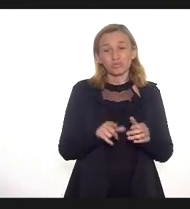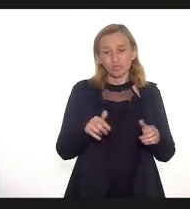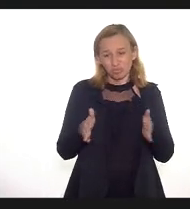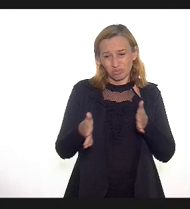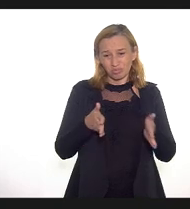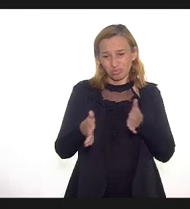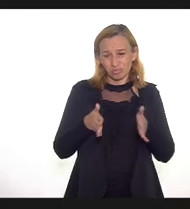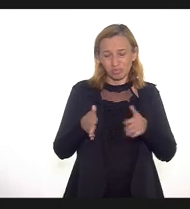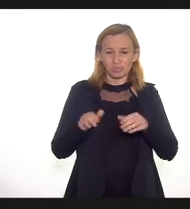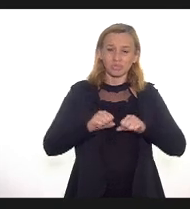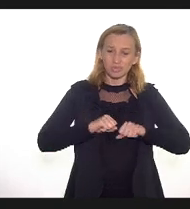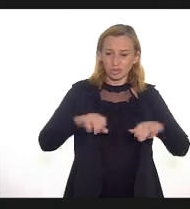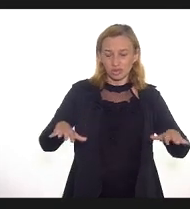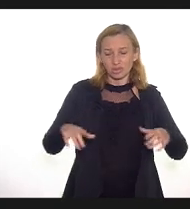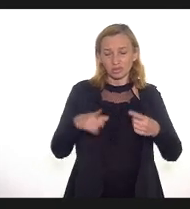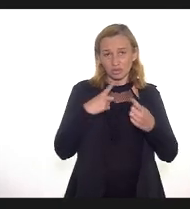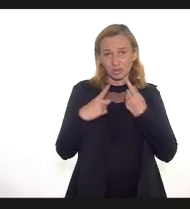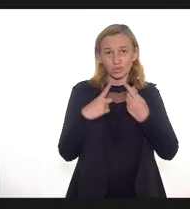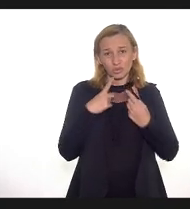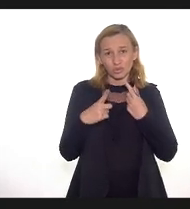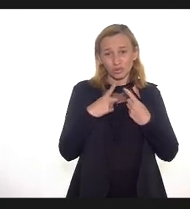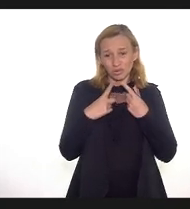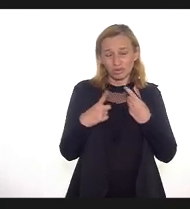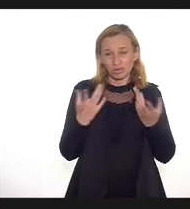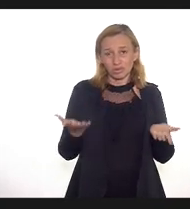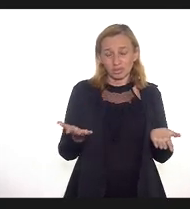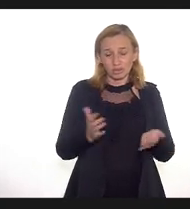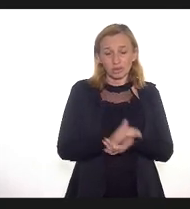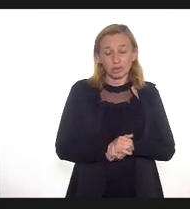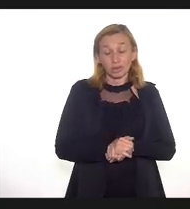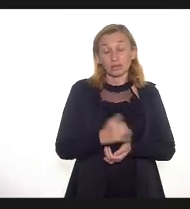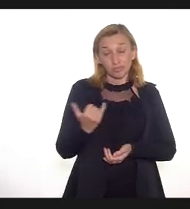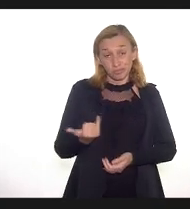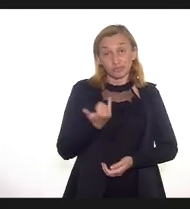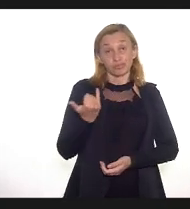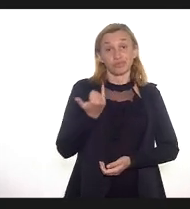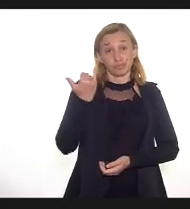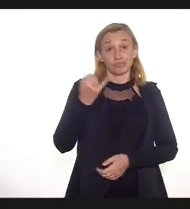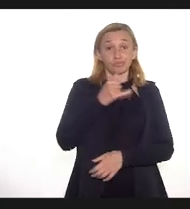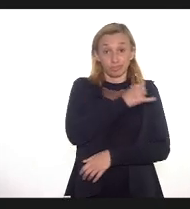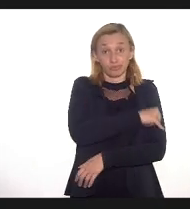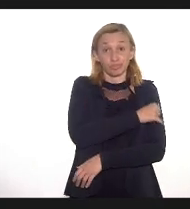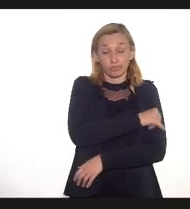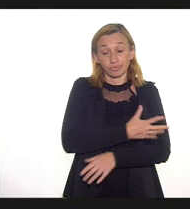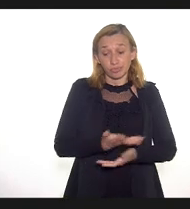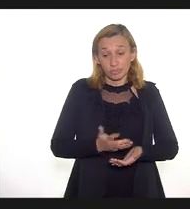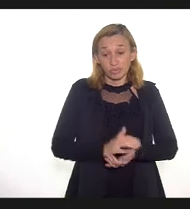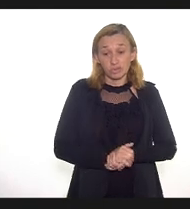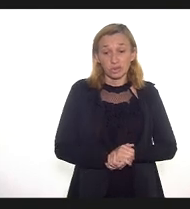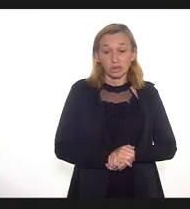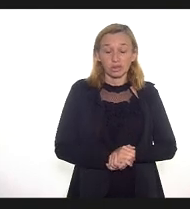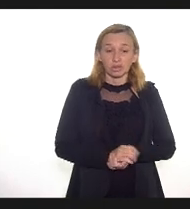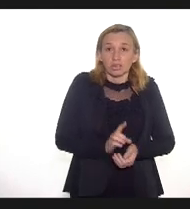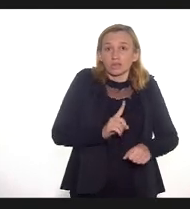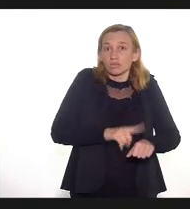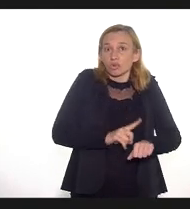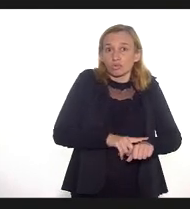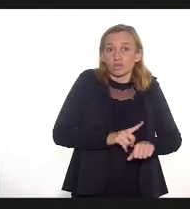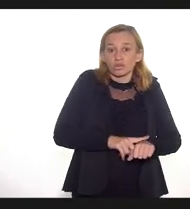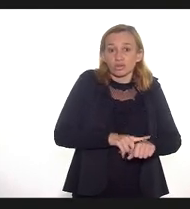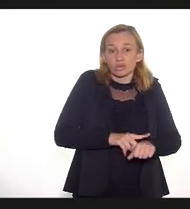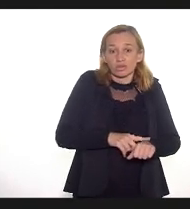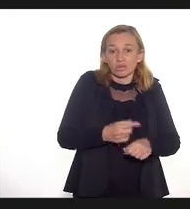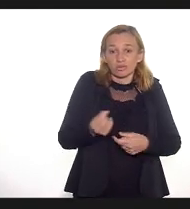pandemia, em meio às discussões de extrema importância para o Rio de Janeiro, sobretudo nesse momento de